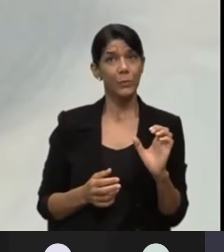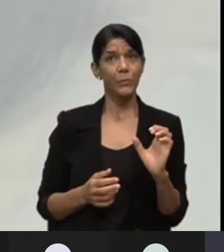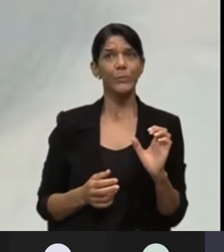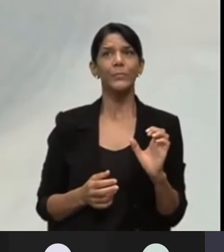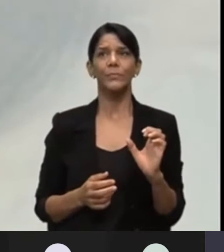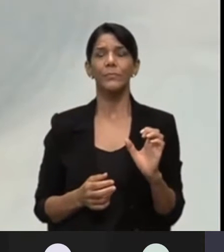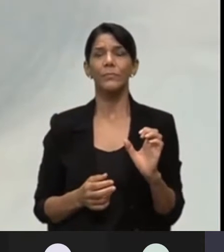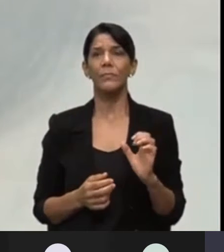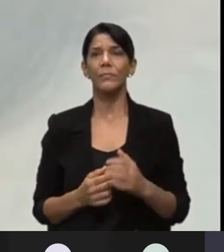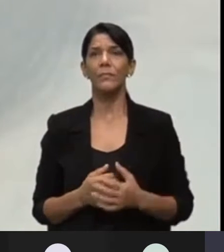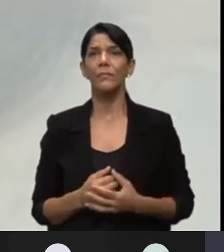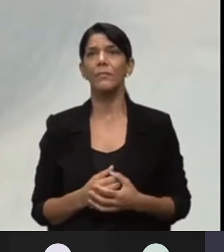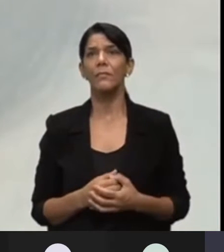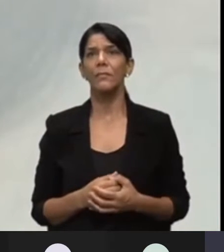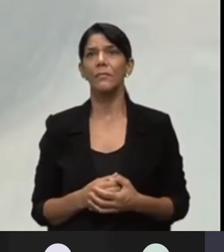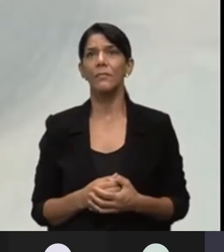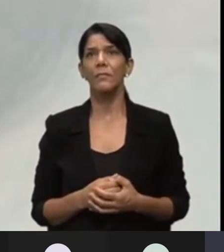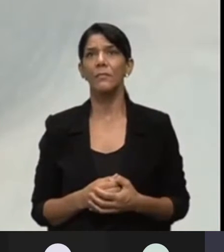esquerdo, né?